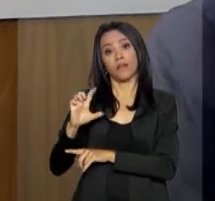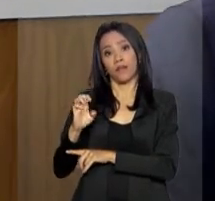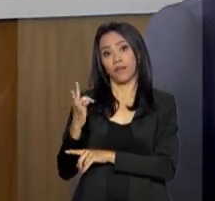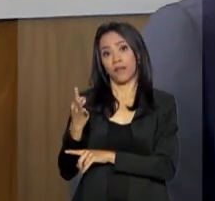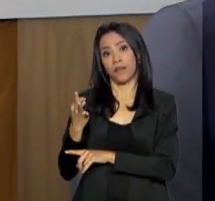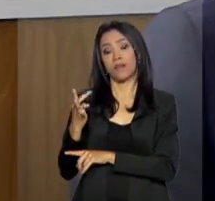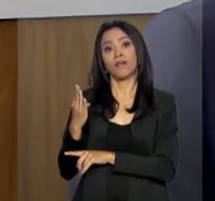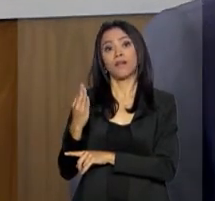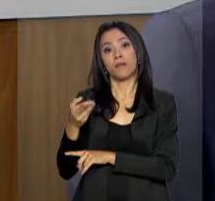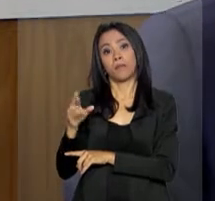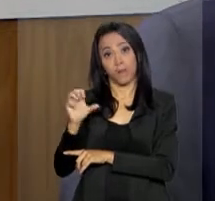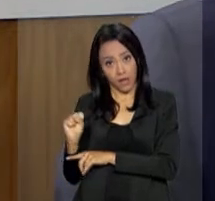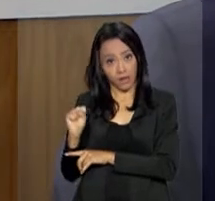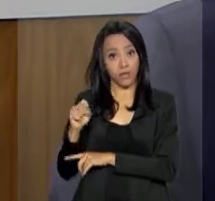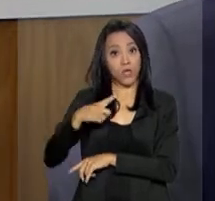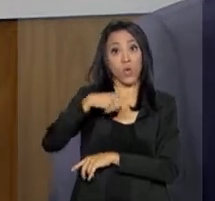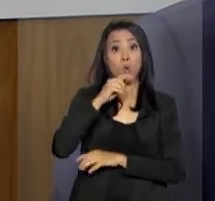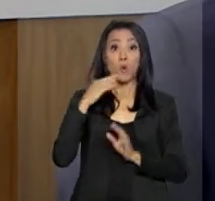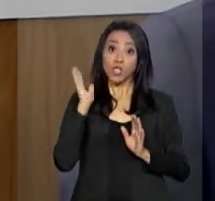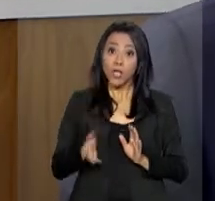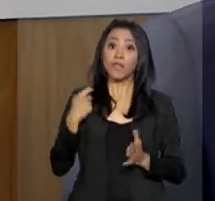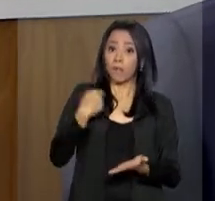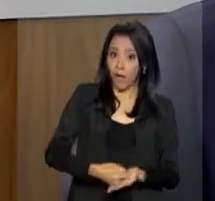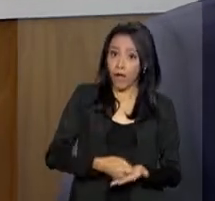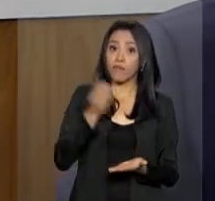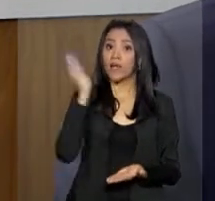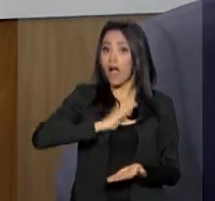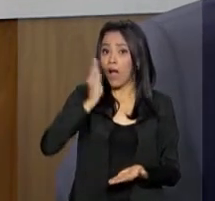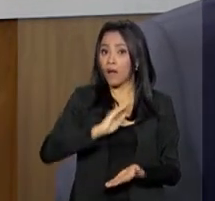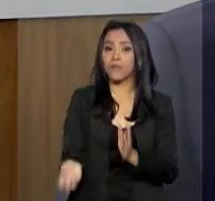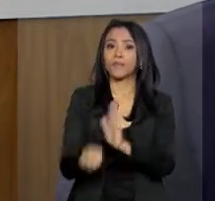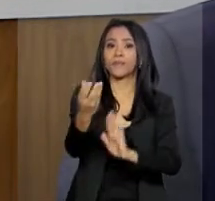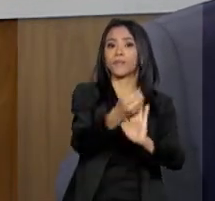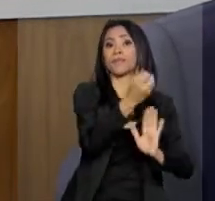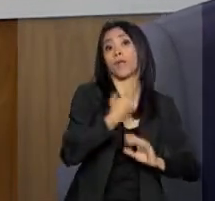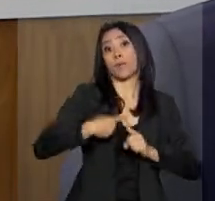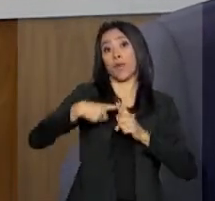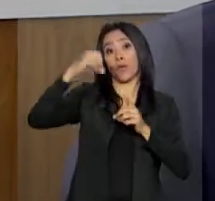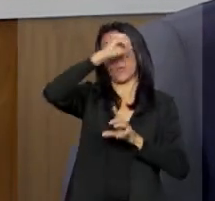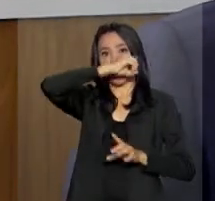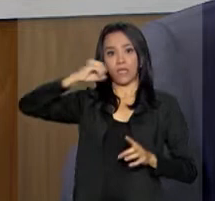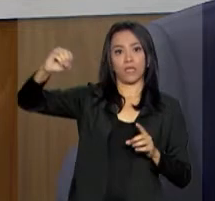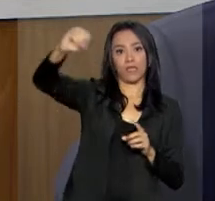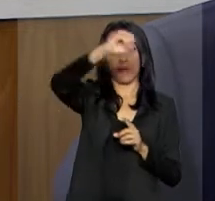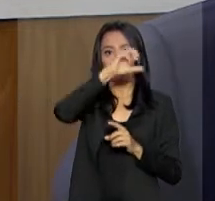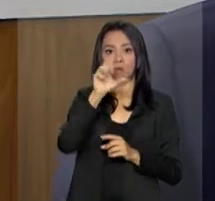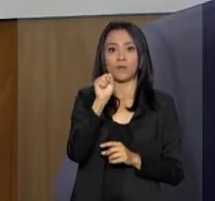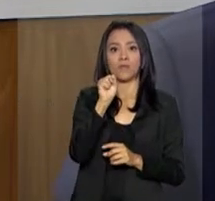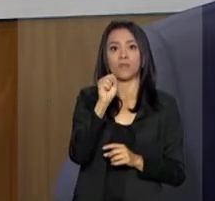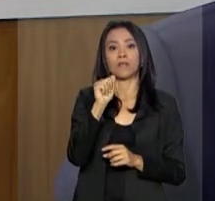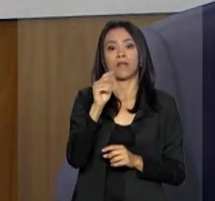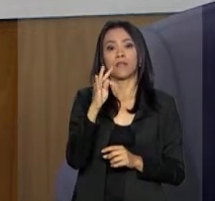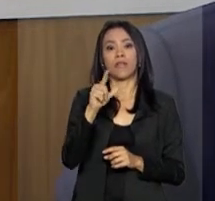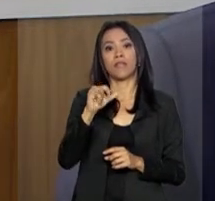o programa já está pago será implantado rapidamente até porque o satélite tem uma vida útil ea cada dia que você perde a